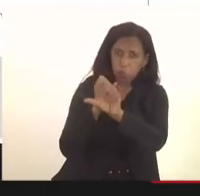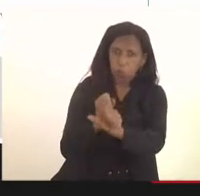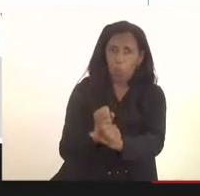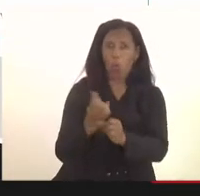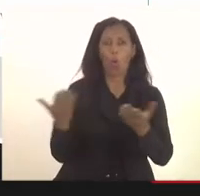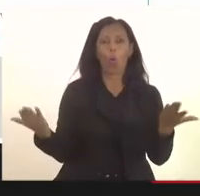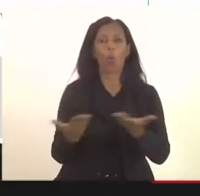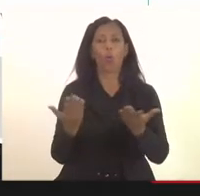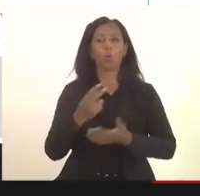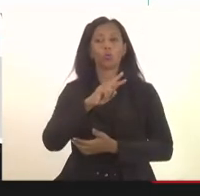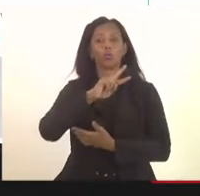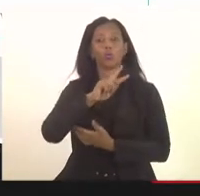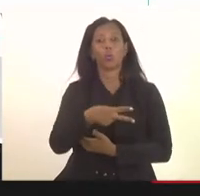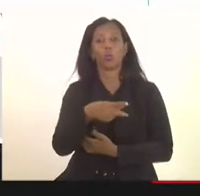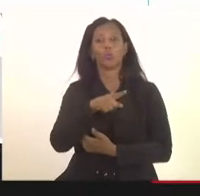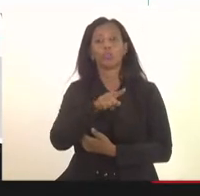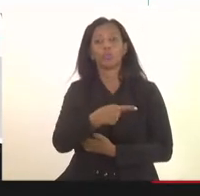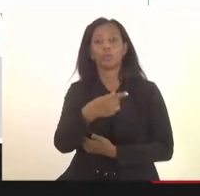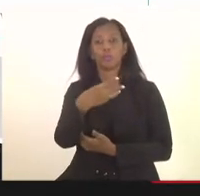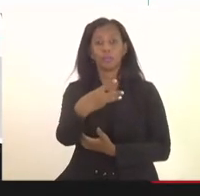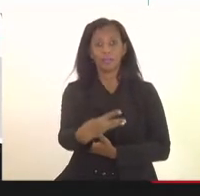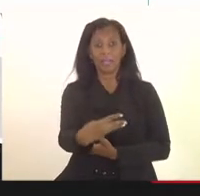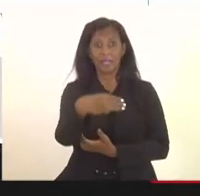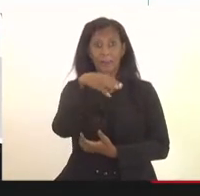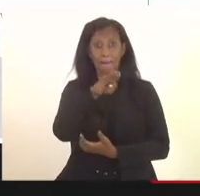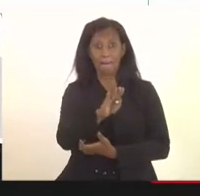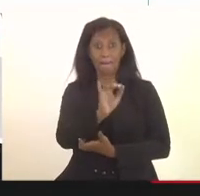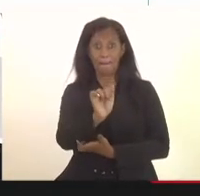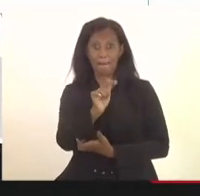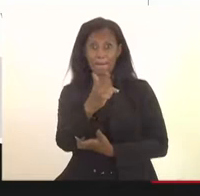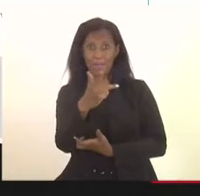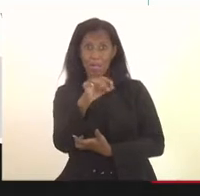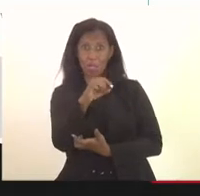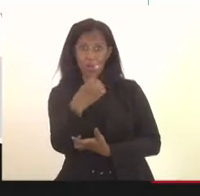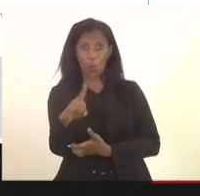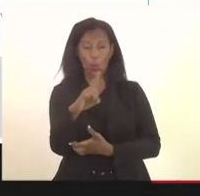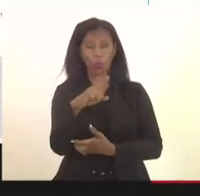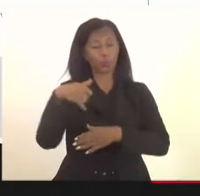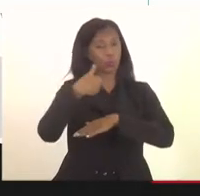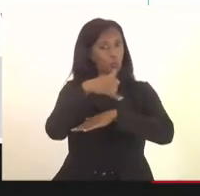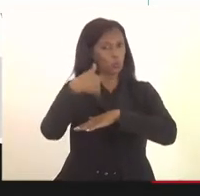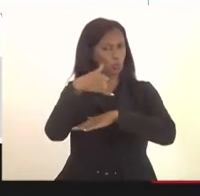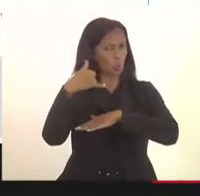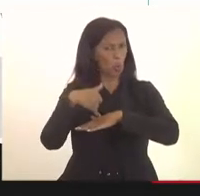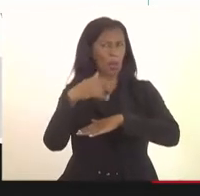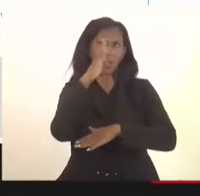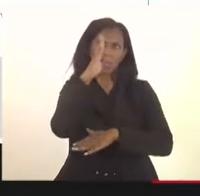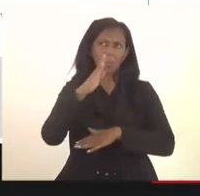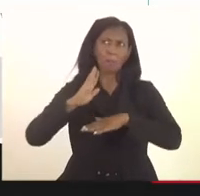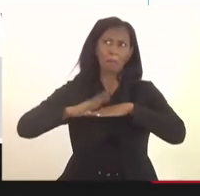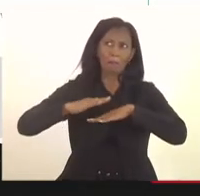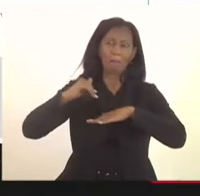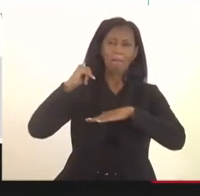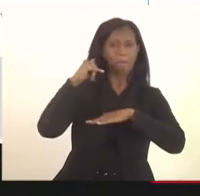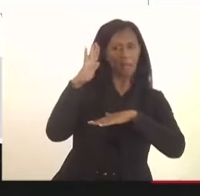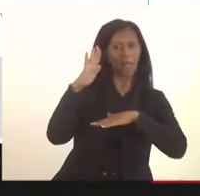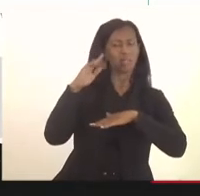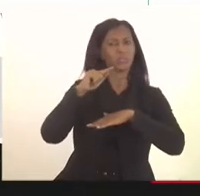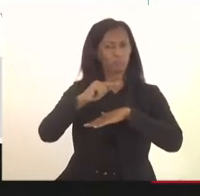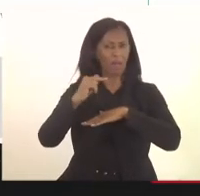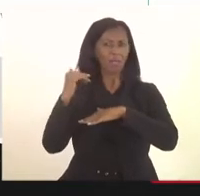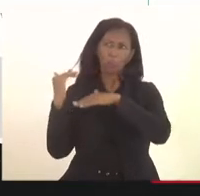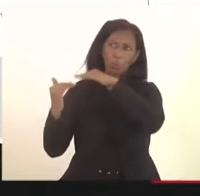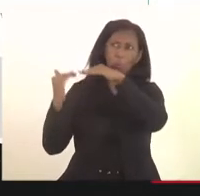de 2,3 milhões de barris de óleo equivalente. Aqui no Brasil é um pouco menor que isso, mas nós já somos um produtor